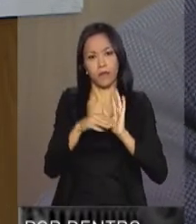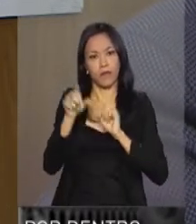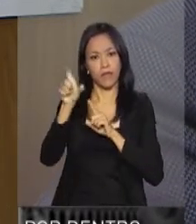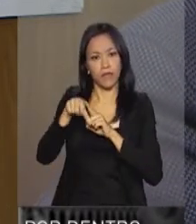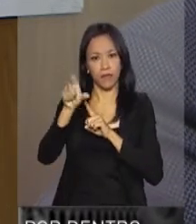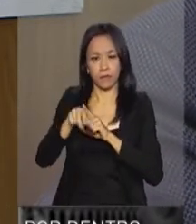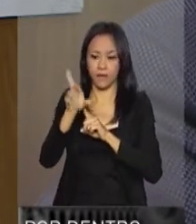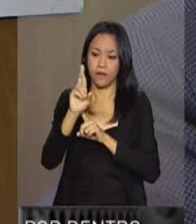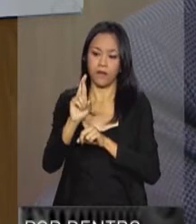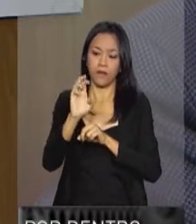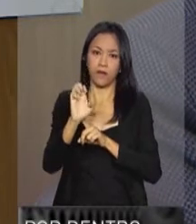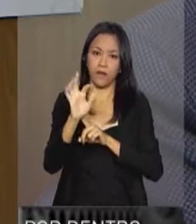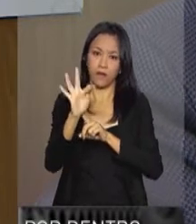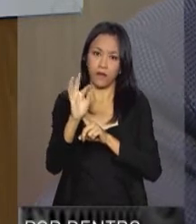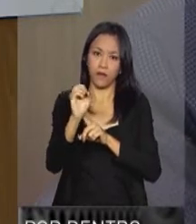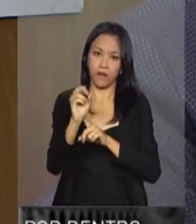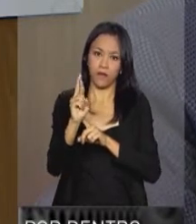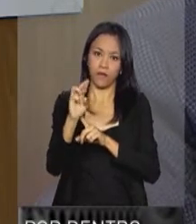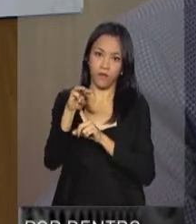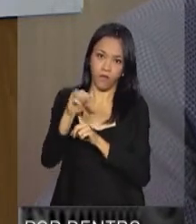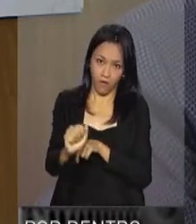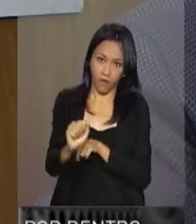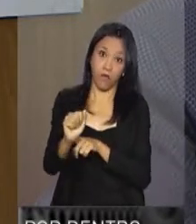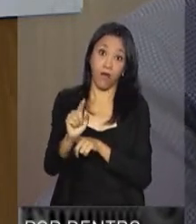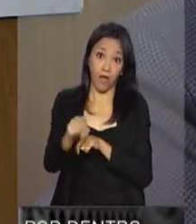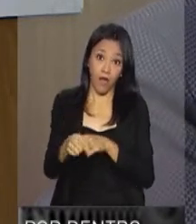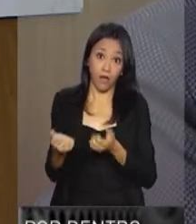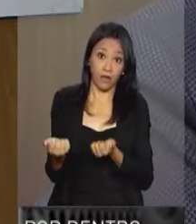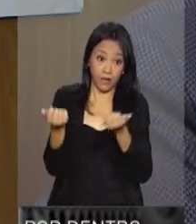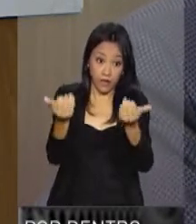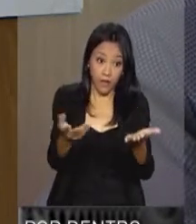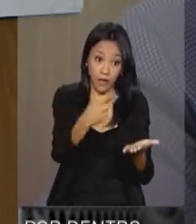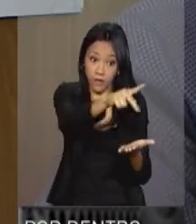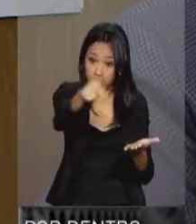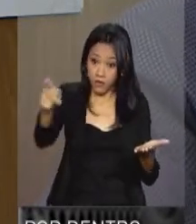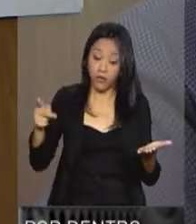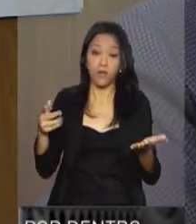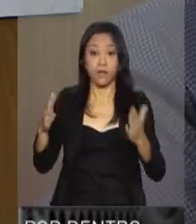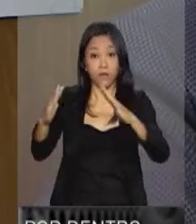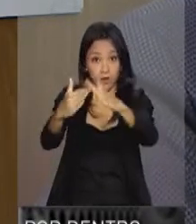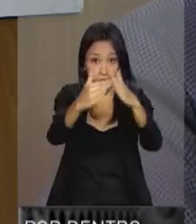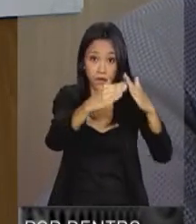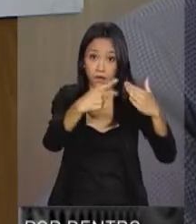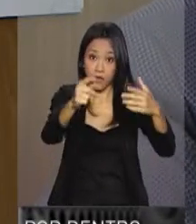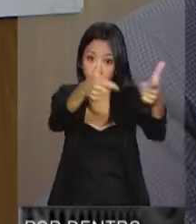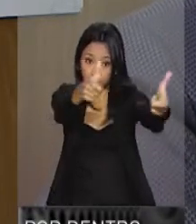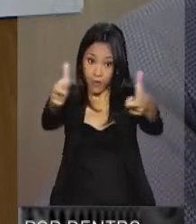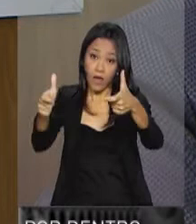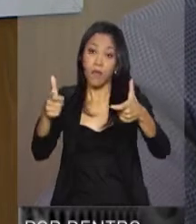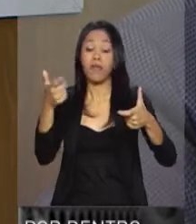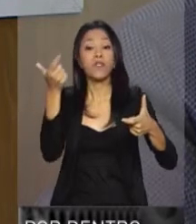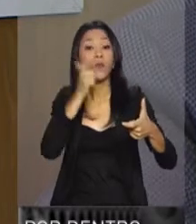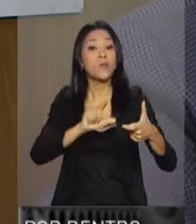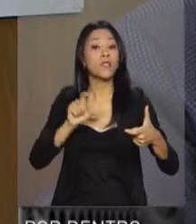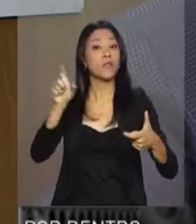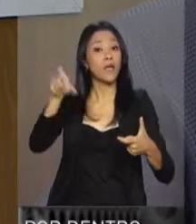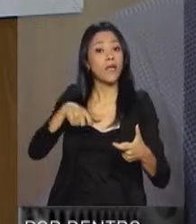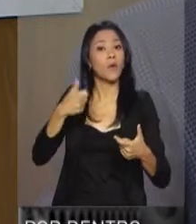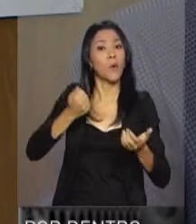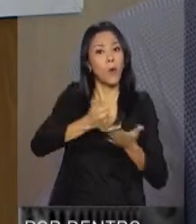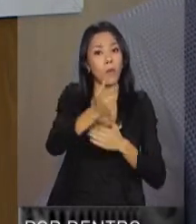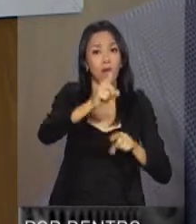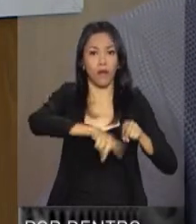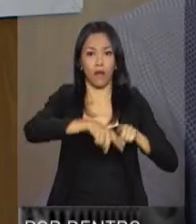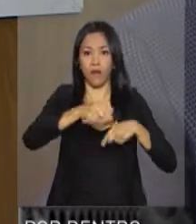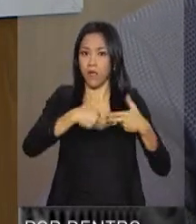visa justamente a isso dar condição ali na sua comunidade no seu bairro que você obter esse cartão comprar os materiais de construção